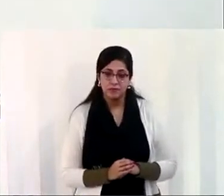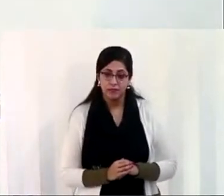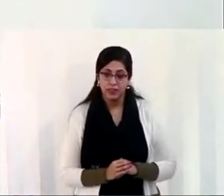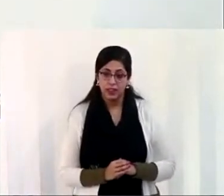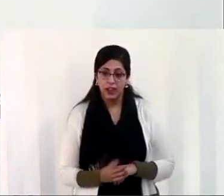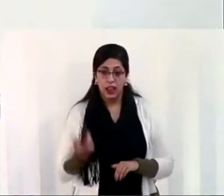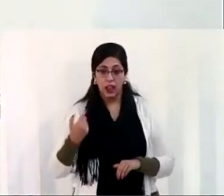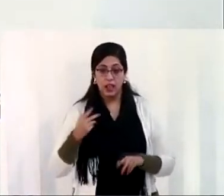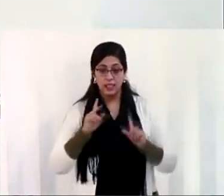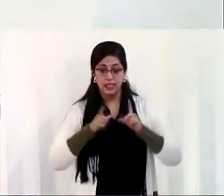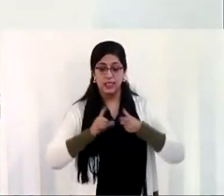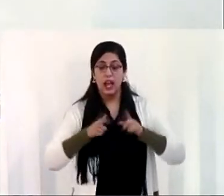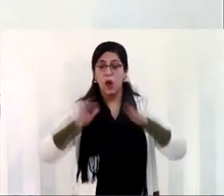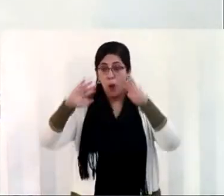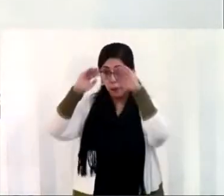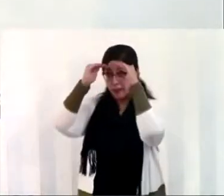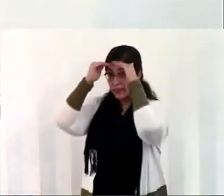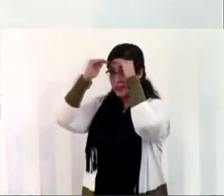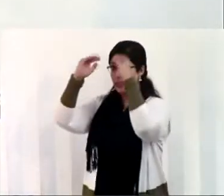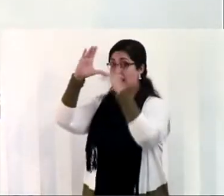de Deus, era fiel.